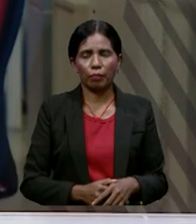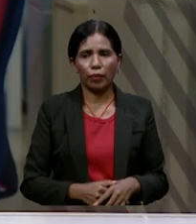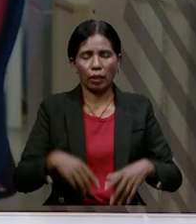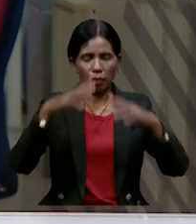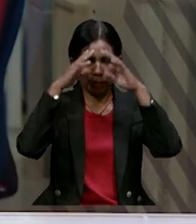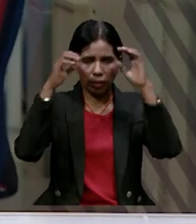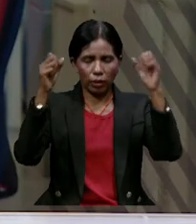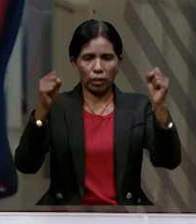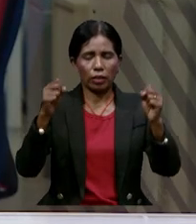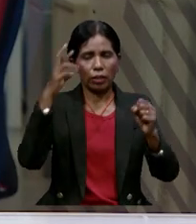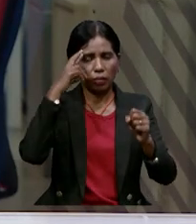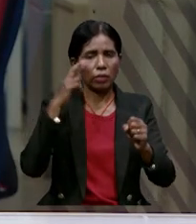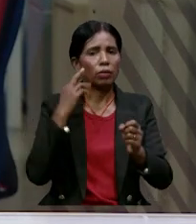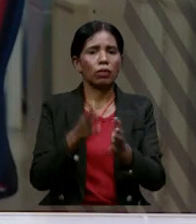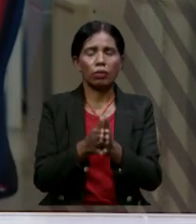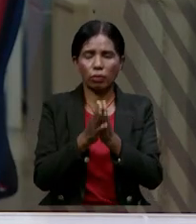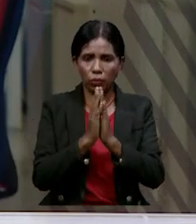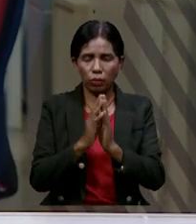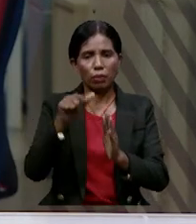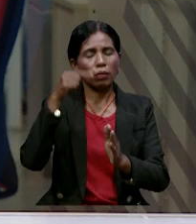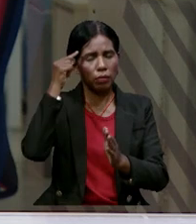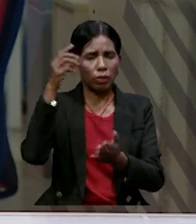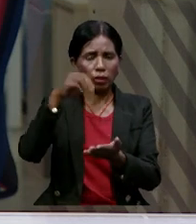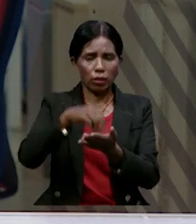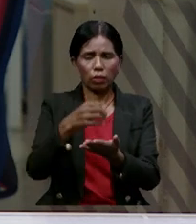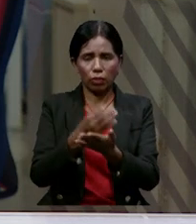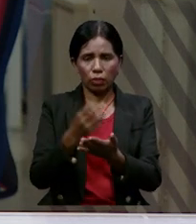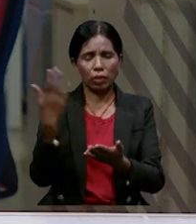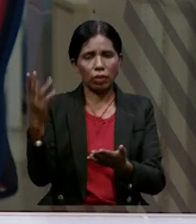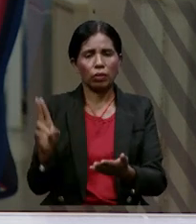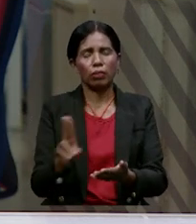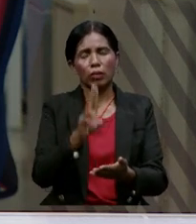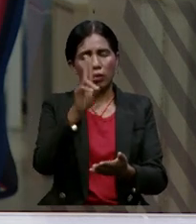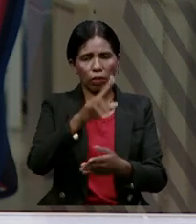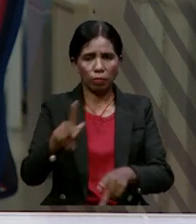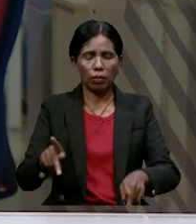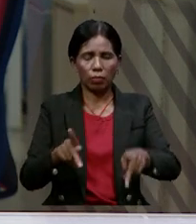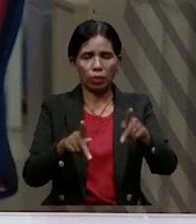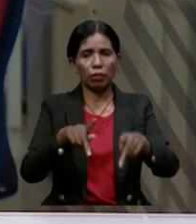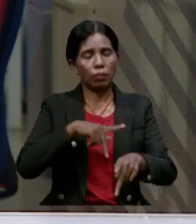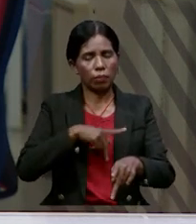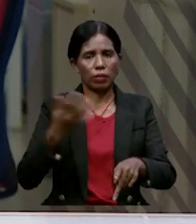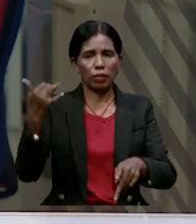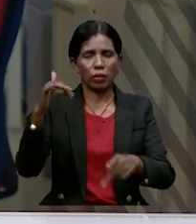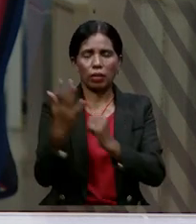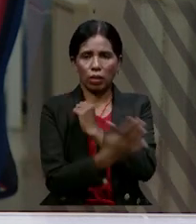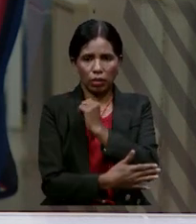presidente da República, o russo governo investe mais em a universidade pública no privado Sira e a